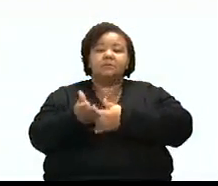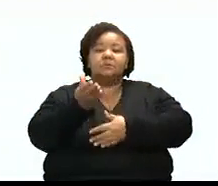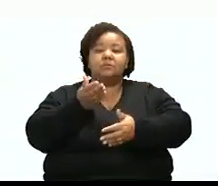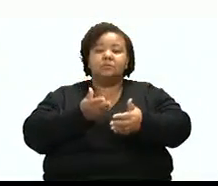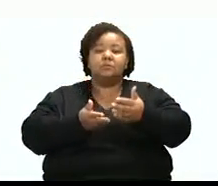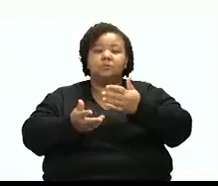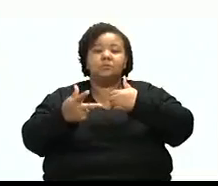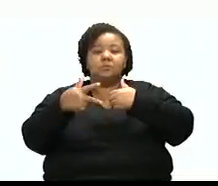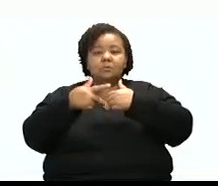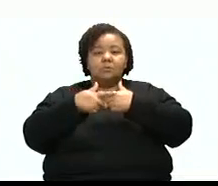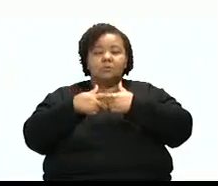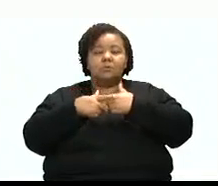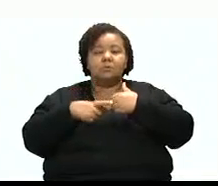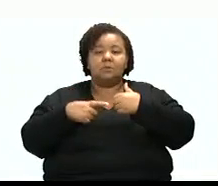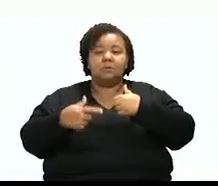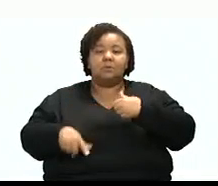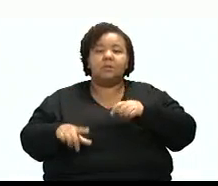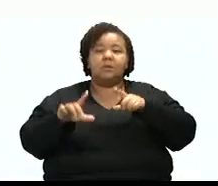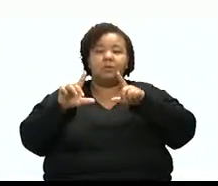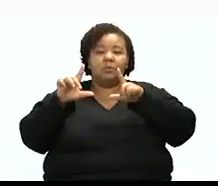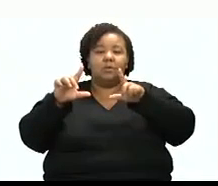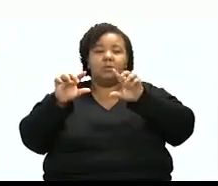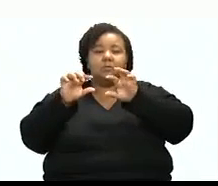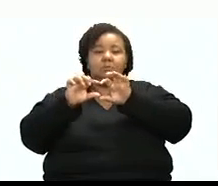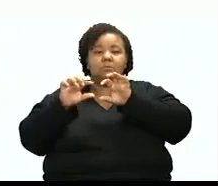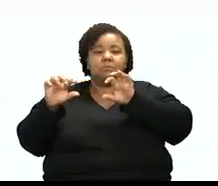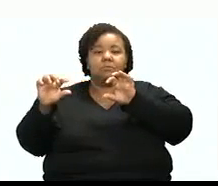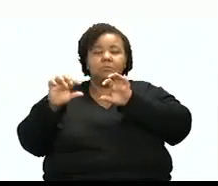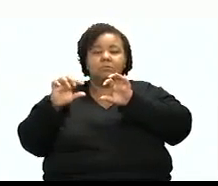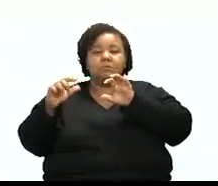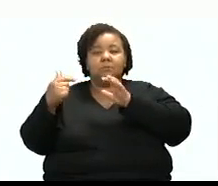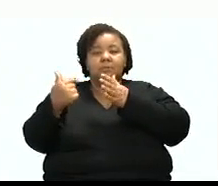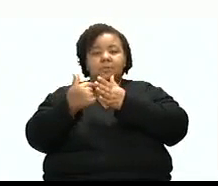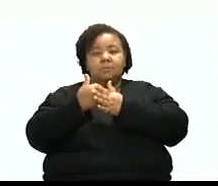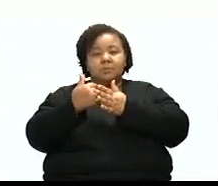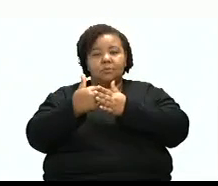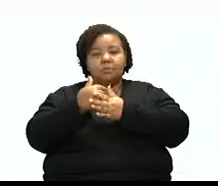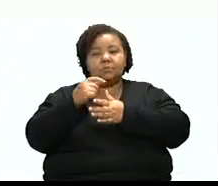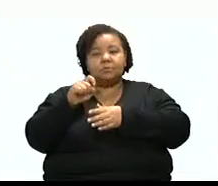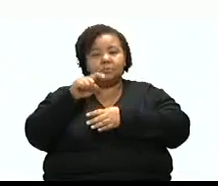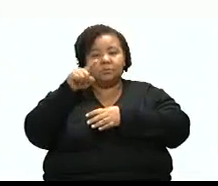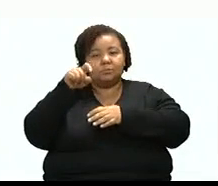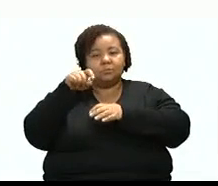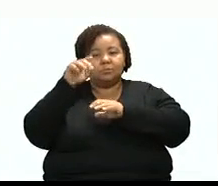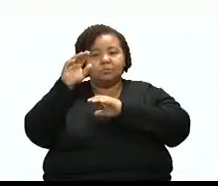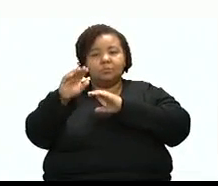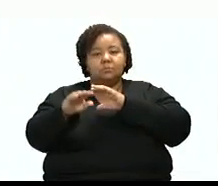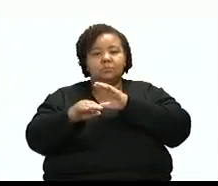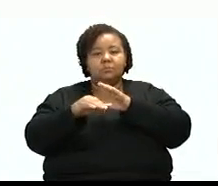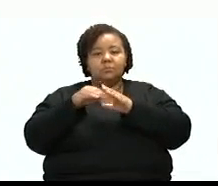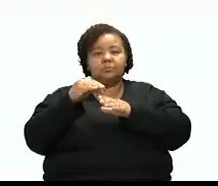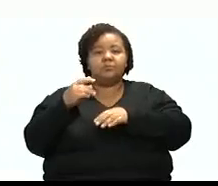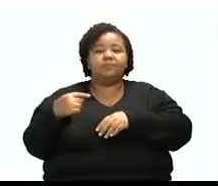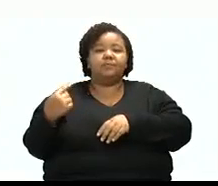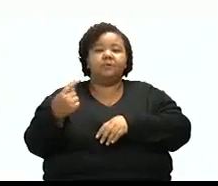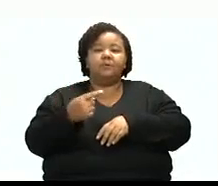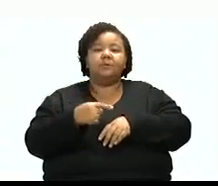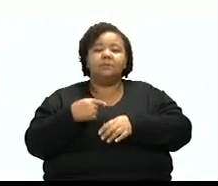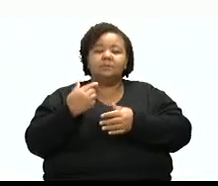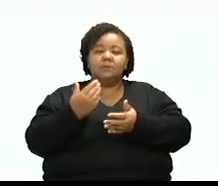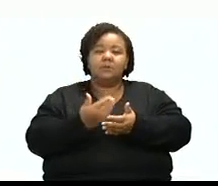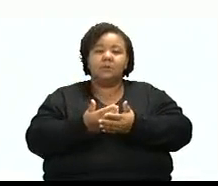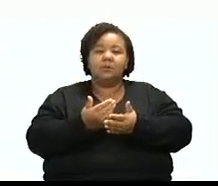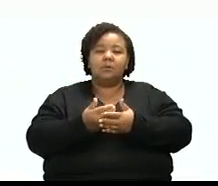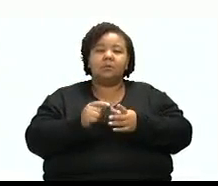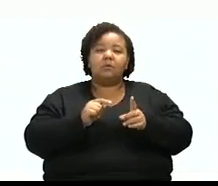Skype, segue o endereço no quadro para o envio das dúvidas, das contribuições. Então, nessa aula, o nosso objetivo